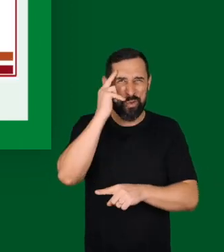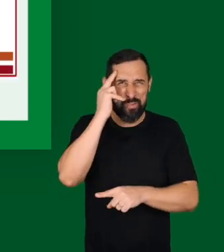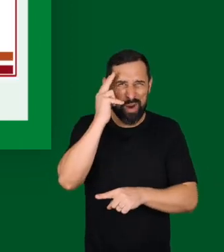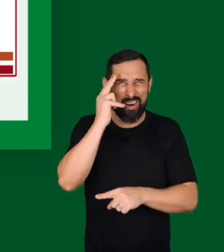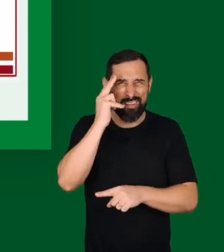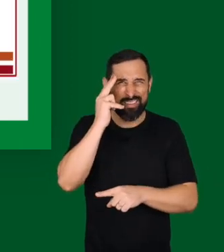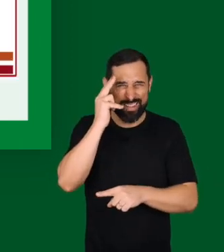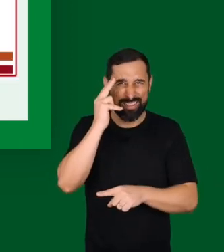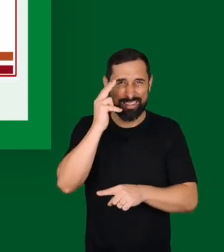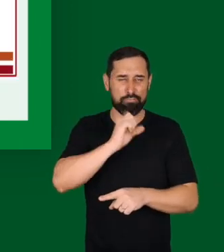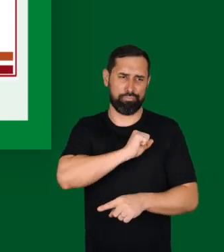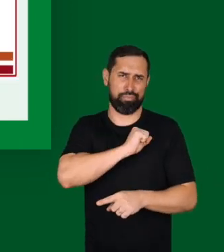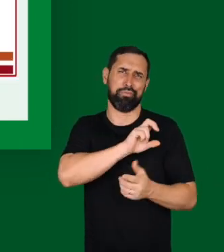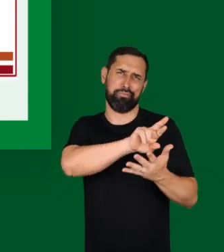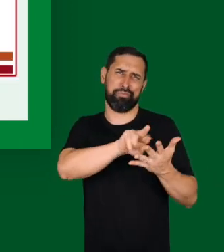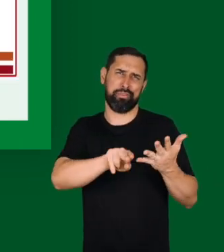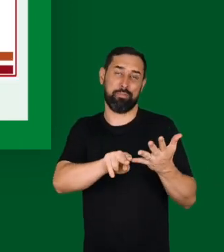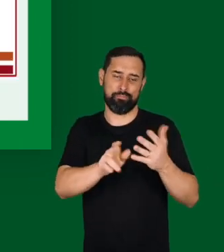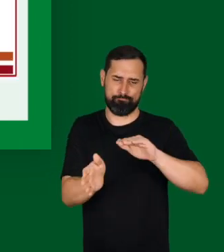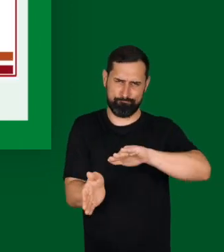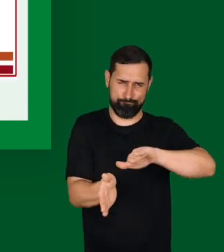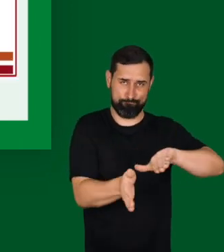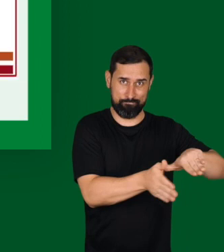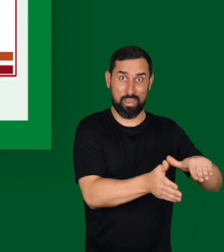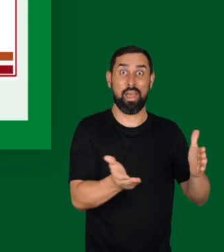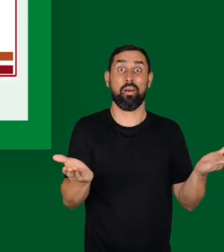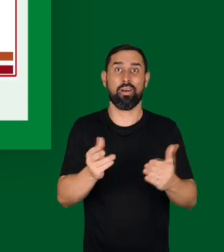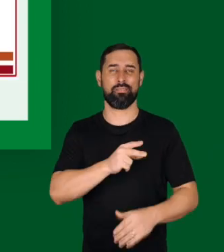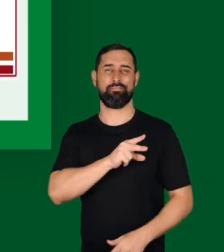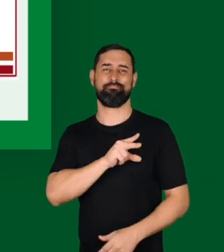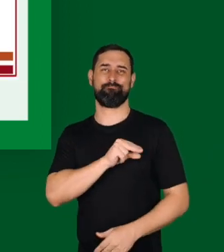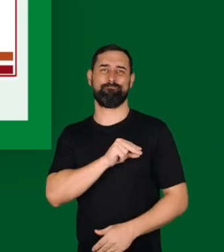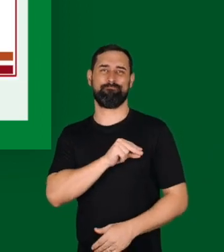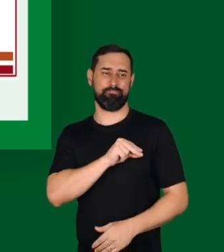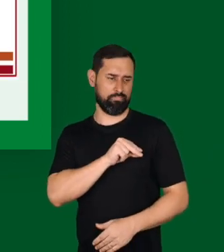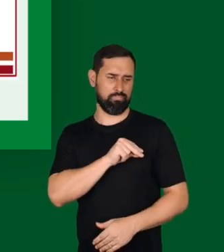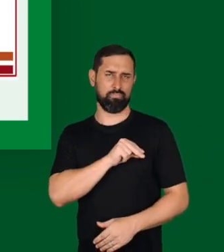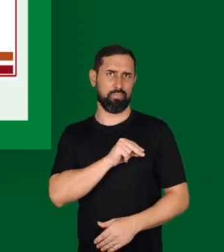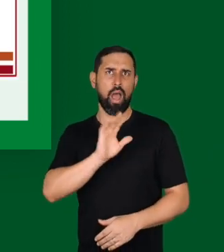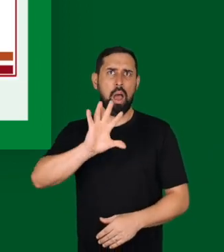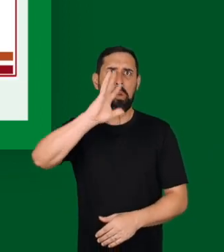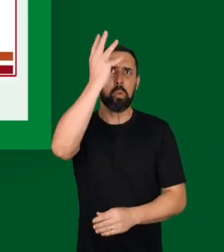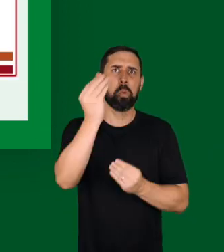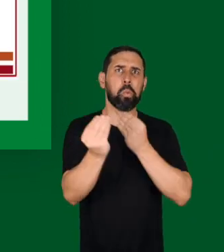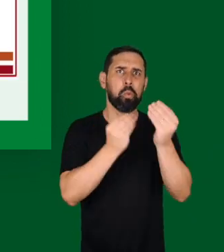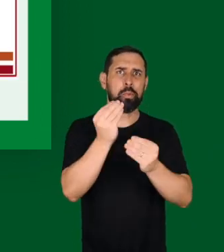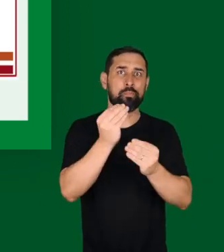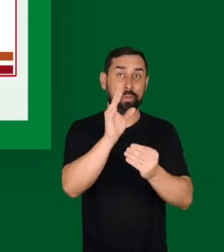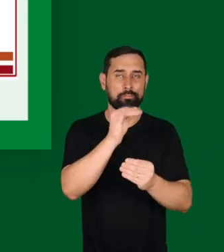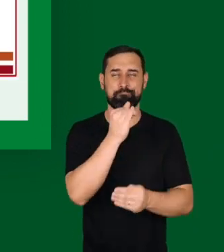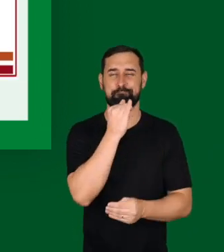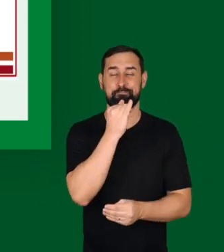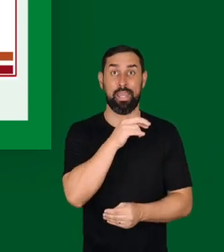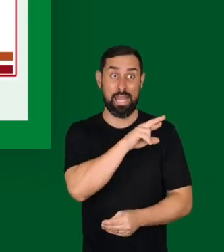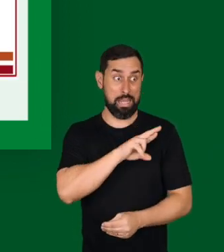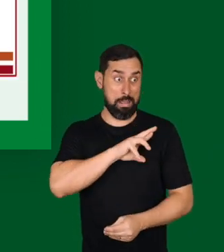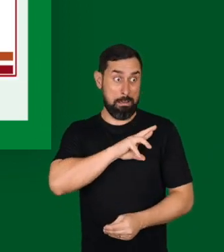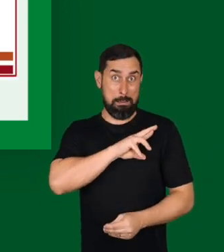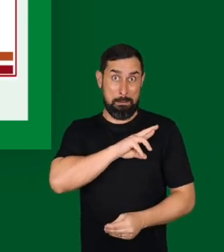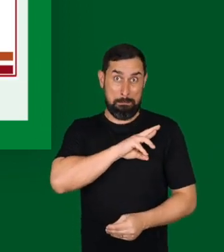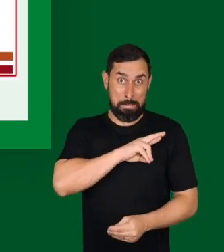taquicardia ventricular com pulso. Agora vamos falar um pouquinho da bradicardia. A bradicardia é o ritmo que mais aparece antes da parada